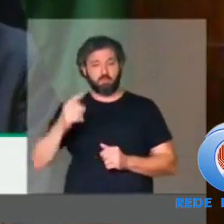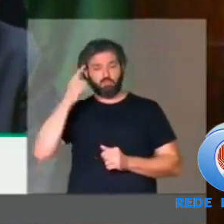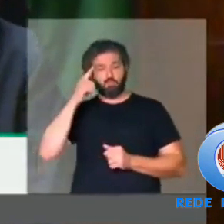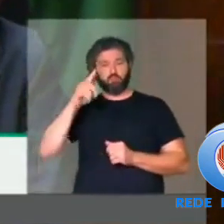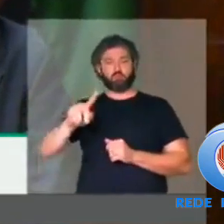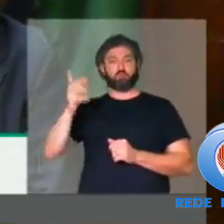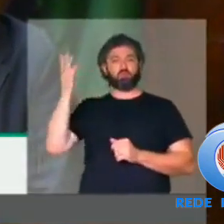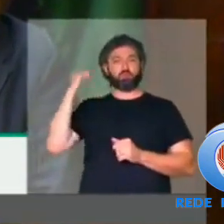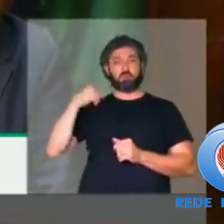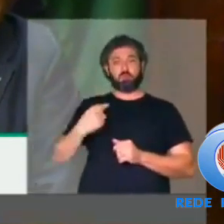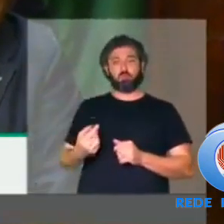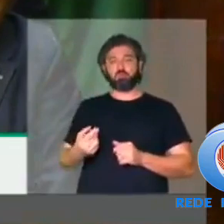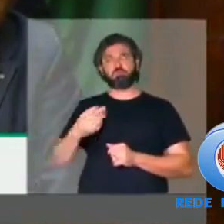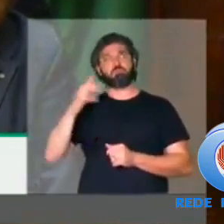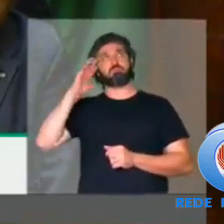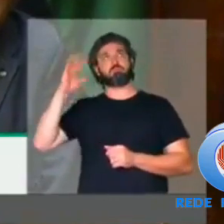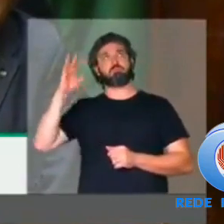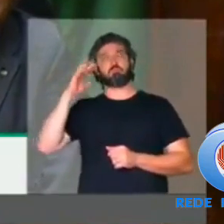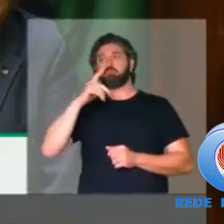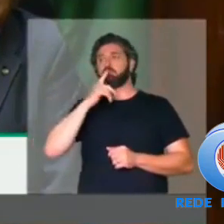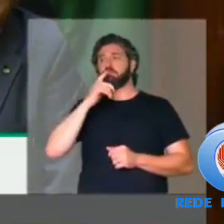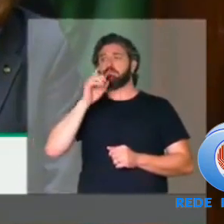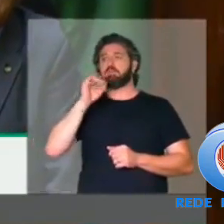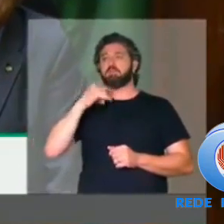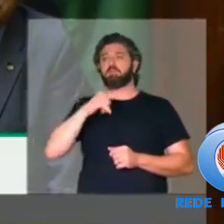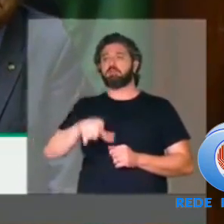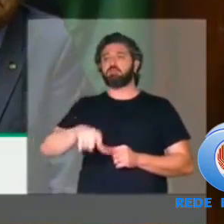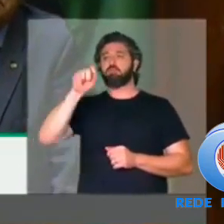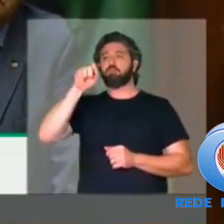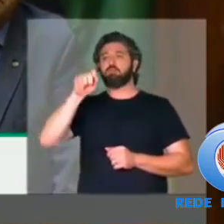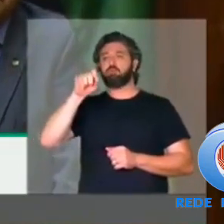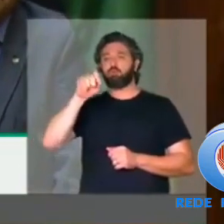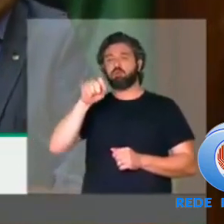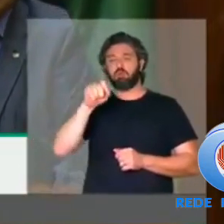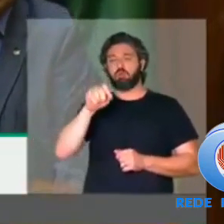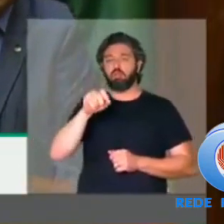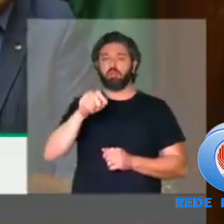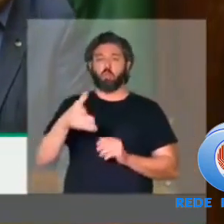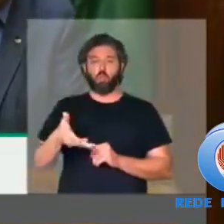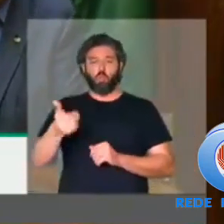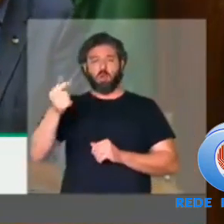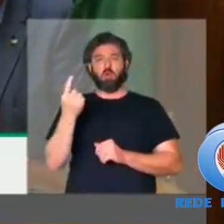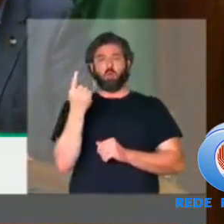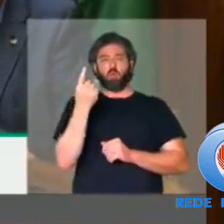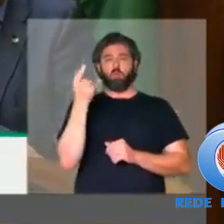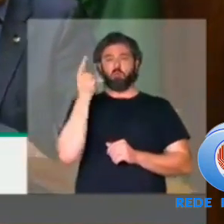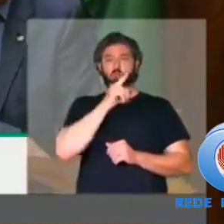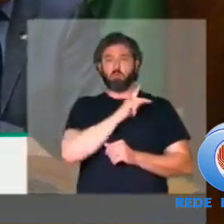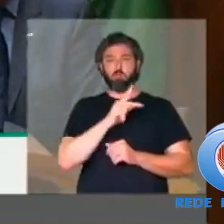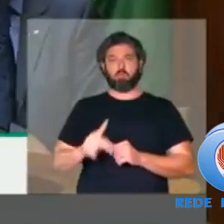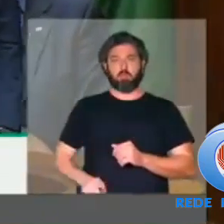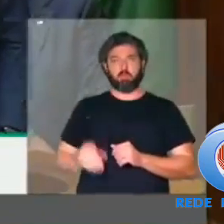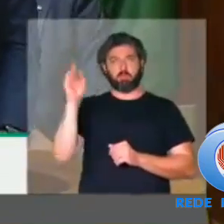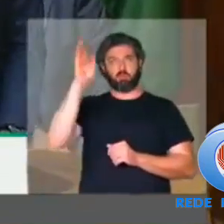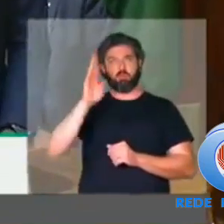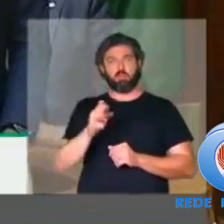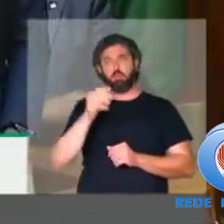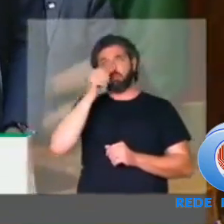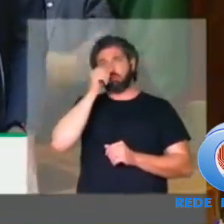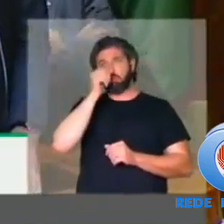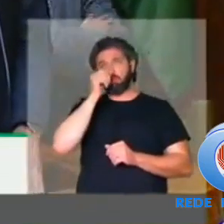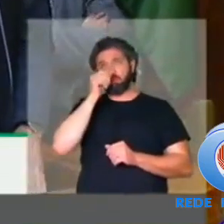dia, companheiros, eu estava pensando se eu pudesse escolher uma única qualidade para um presidente do nosso